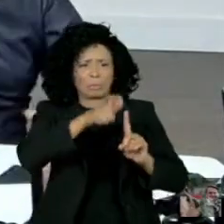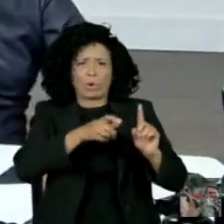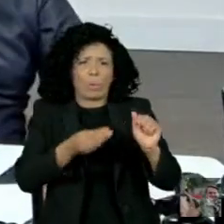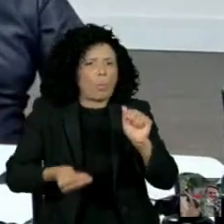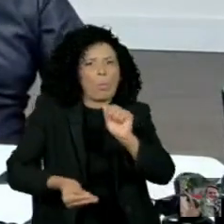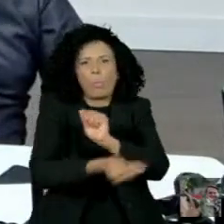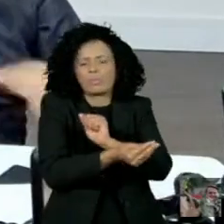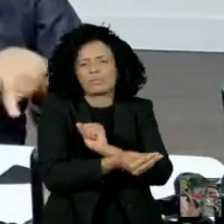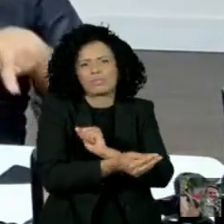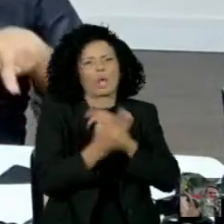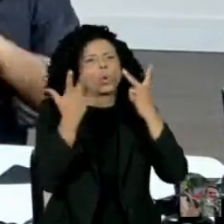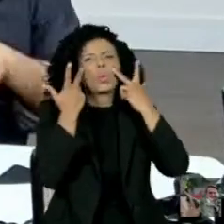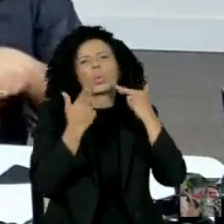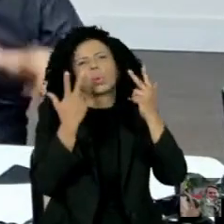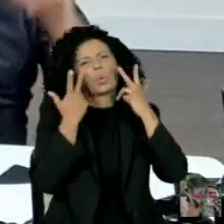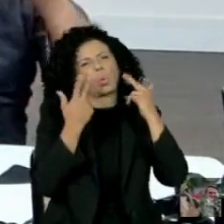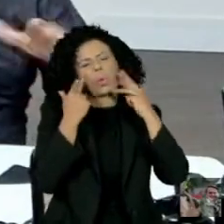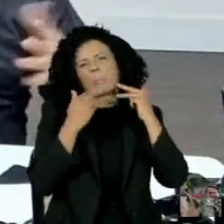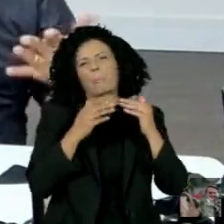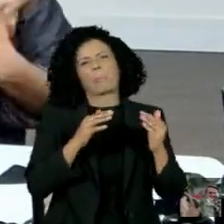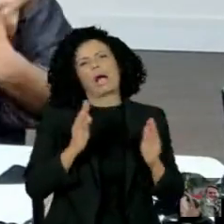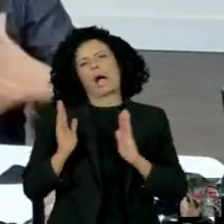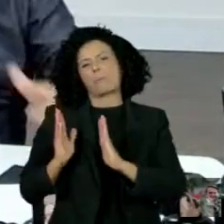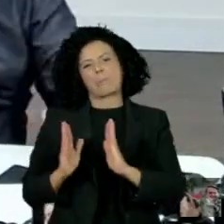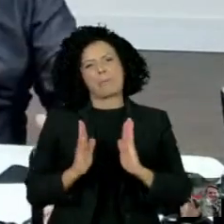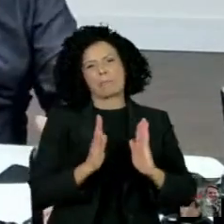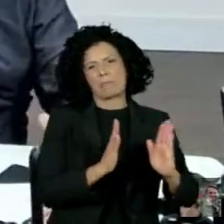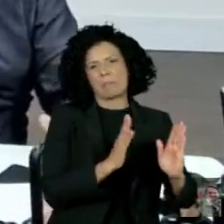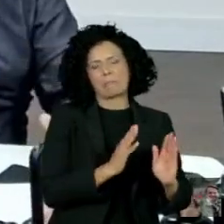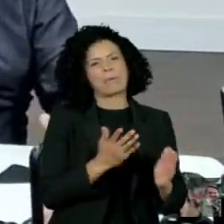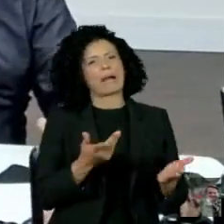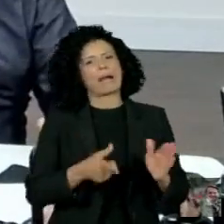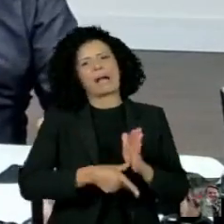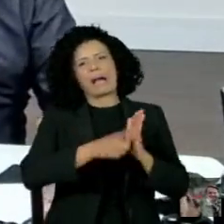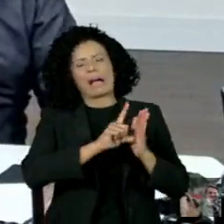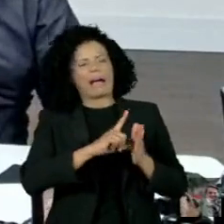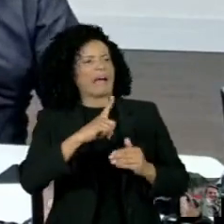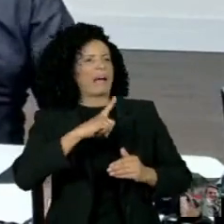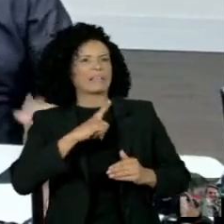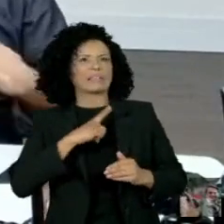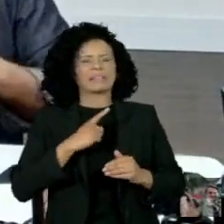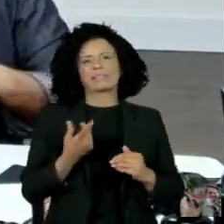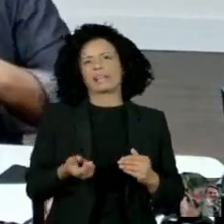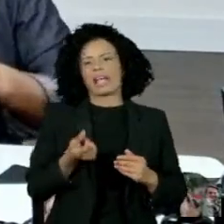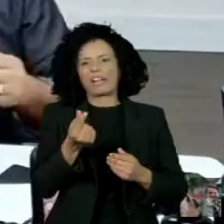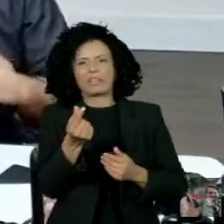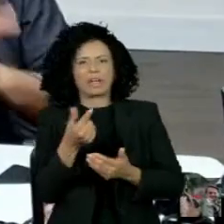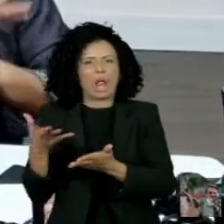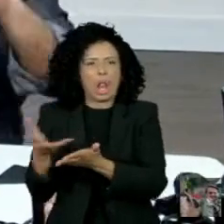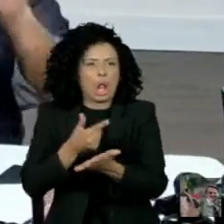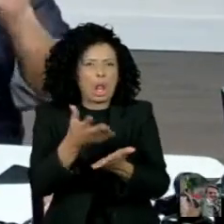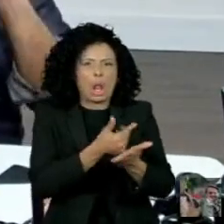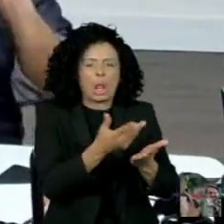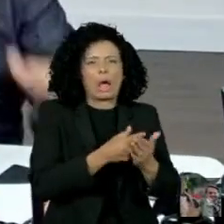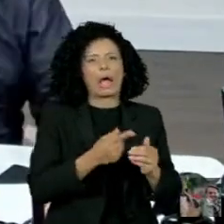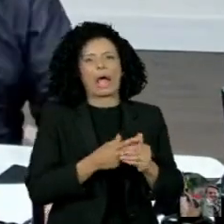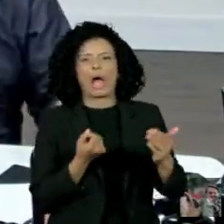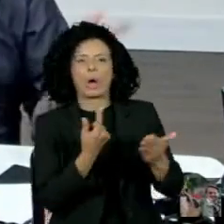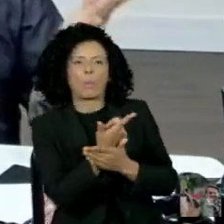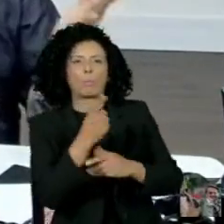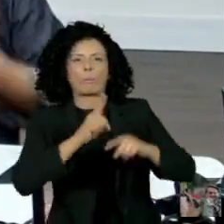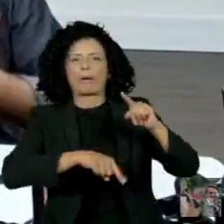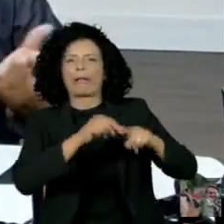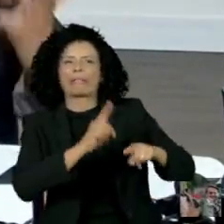que está acostumada a ver em governos anteriores. O cara fez uma obra superfaturada, tá? Comprou o material e não